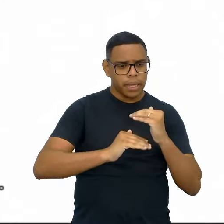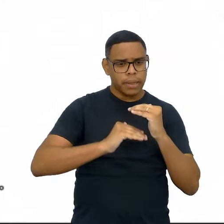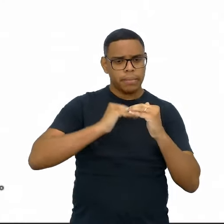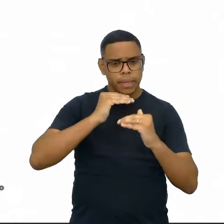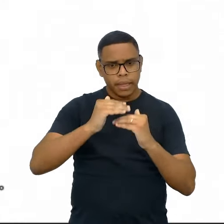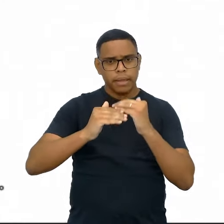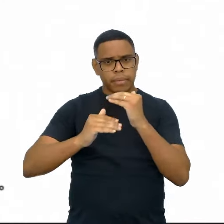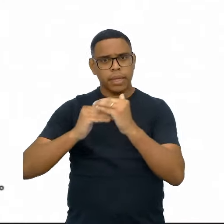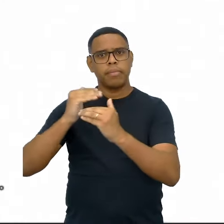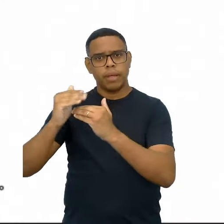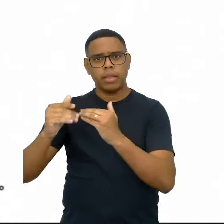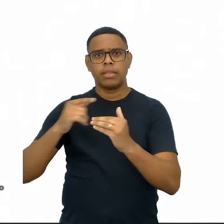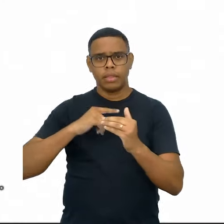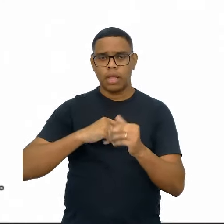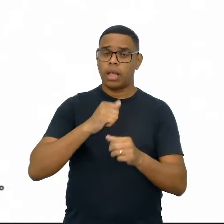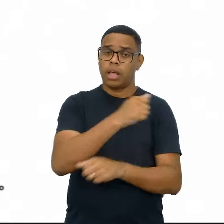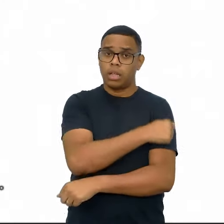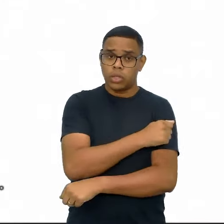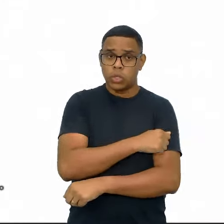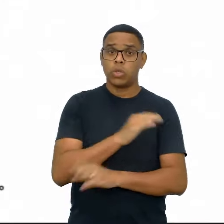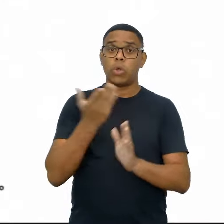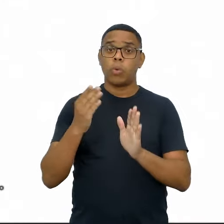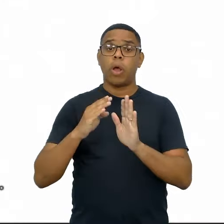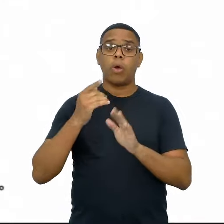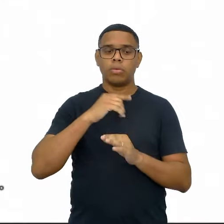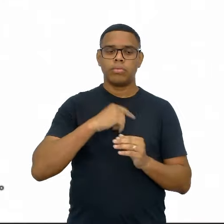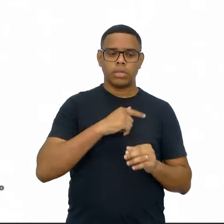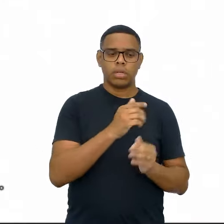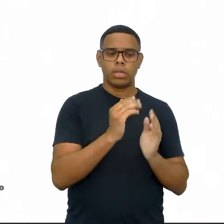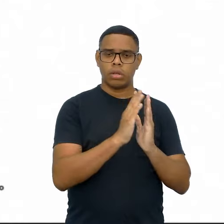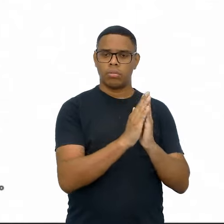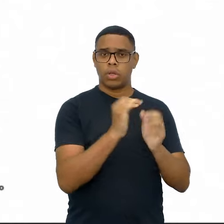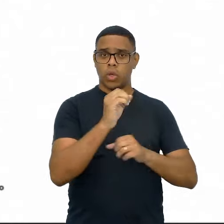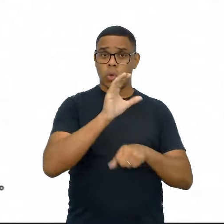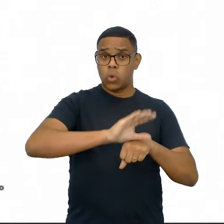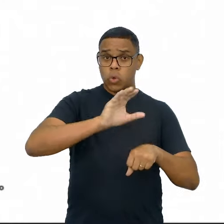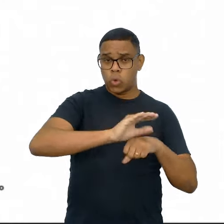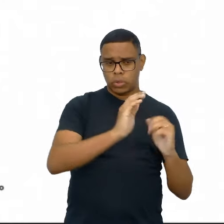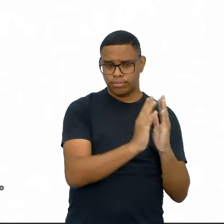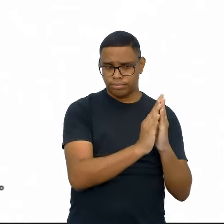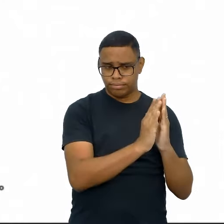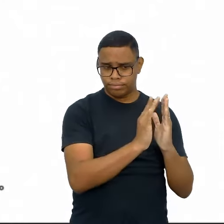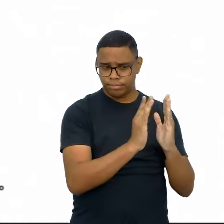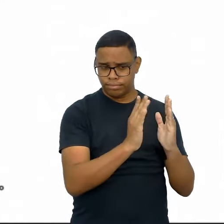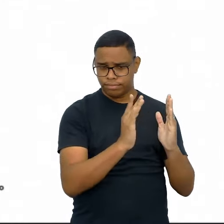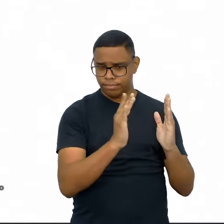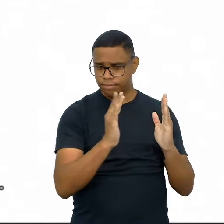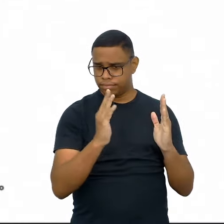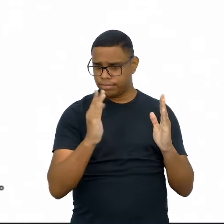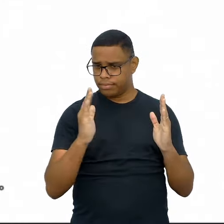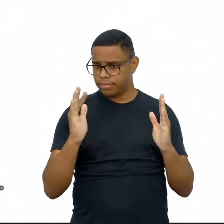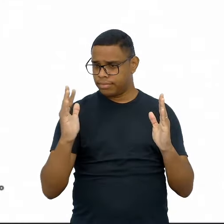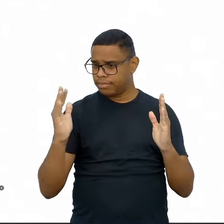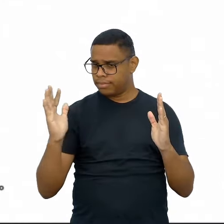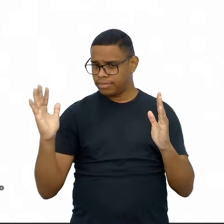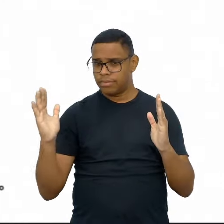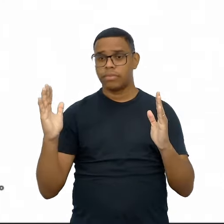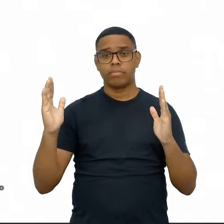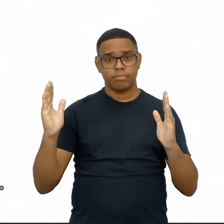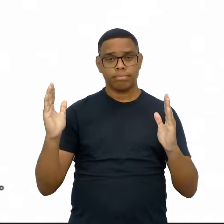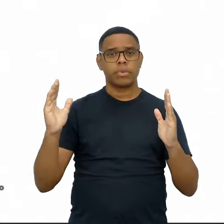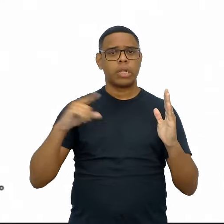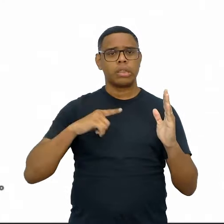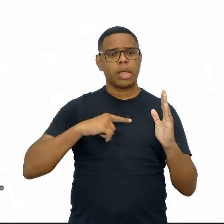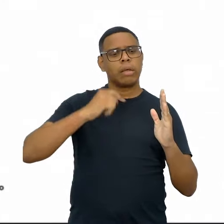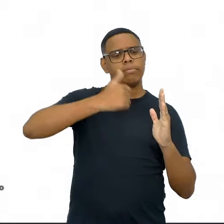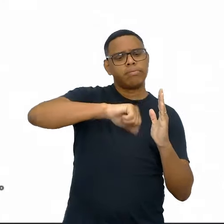é, né, quais os resultados alcançados durante o desenvolvimento das atividades, né, e